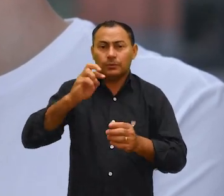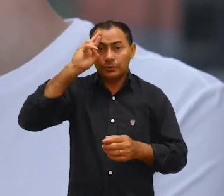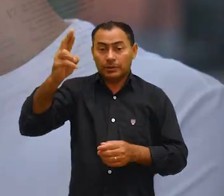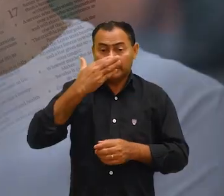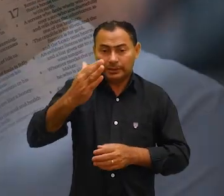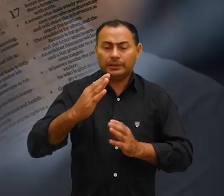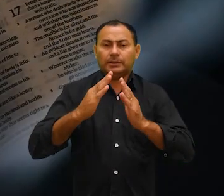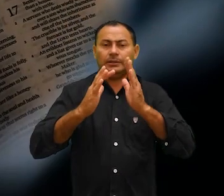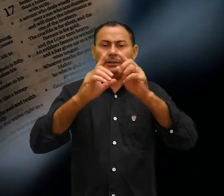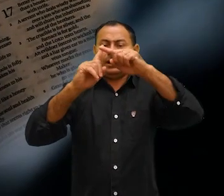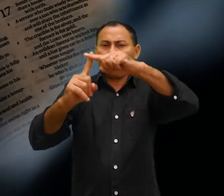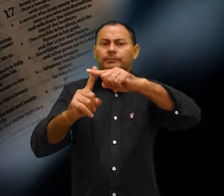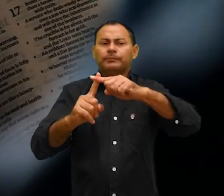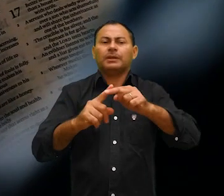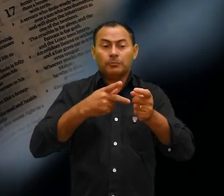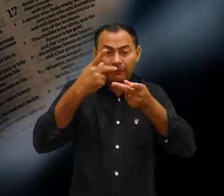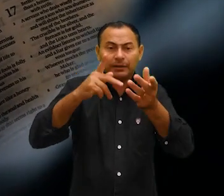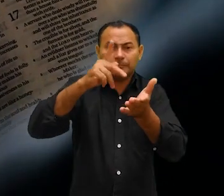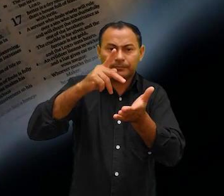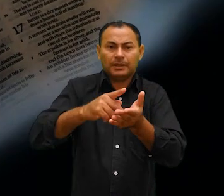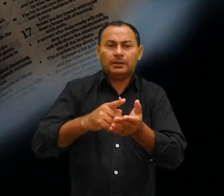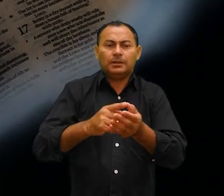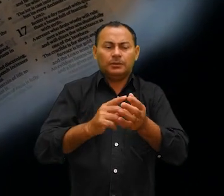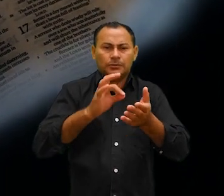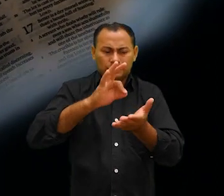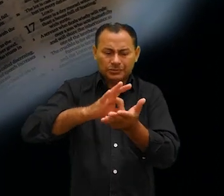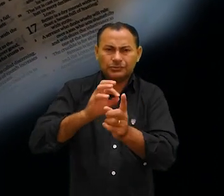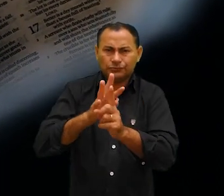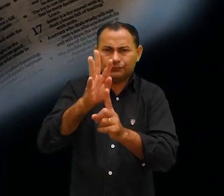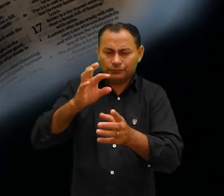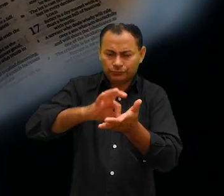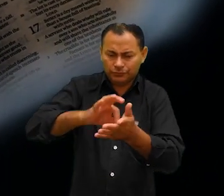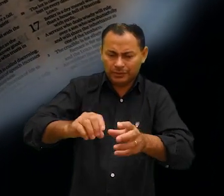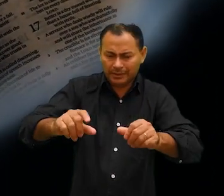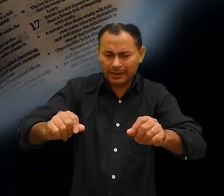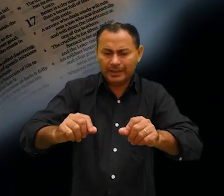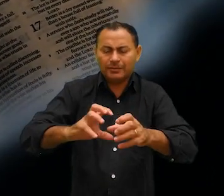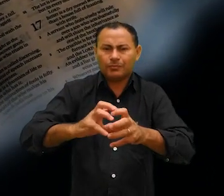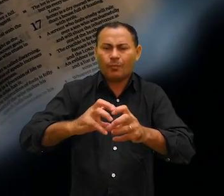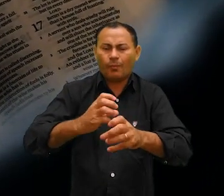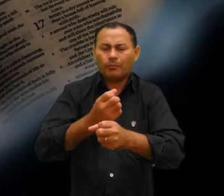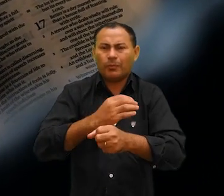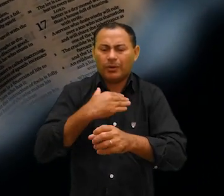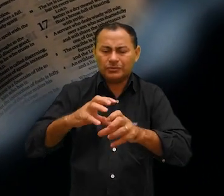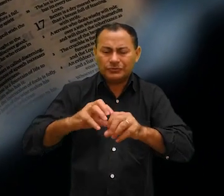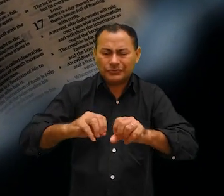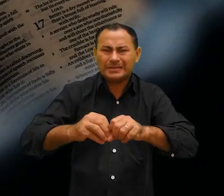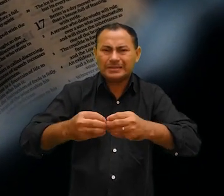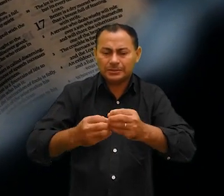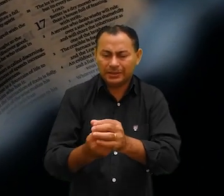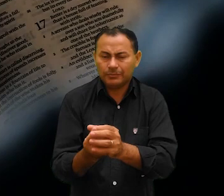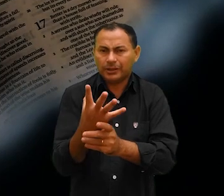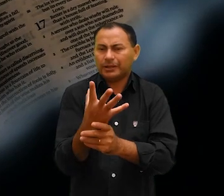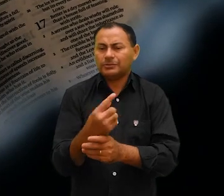Senhor diante da cruz: "Digo-lhes verdadeiramente que se o grão de trigo não cair na terra e não morrer, continuará ele